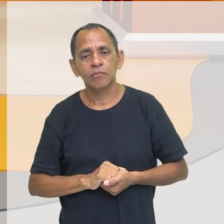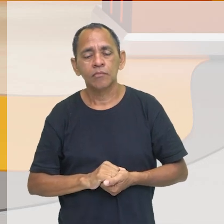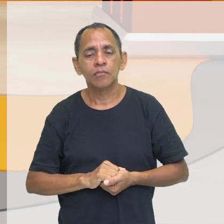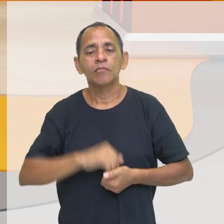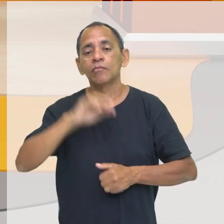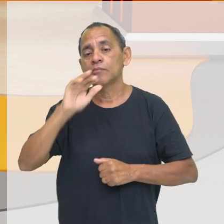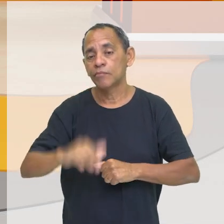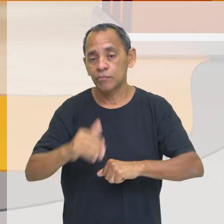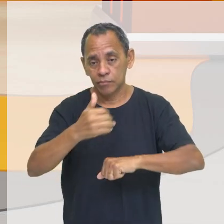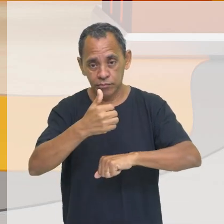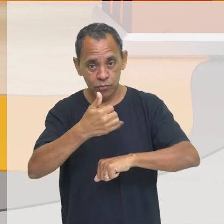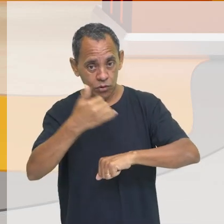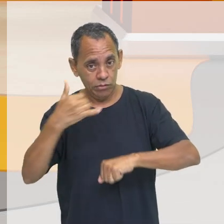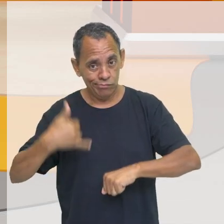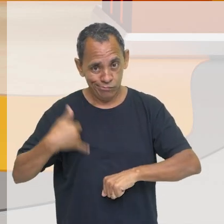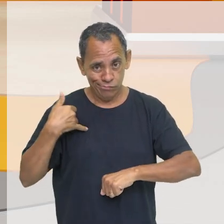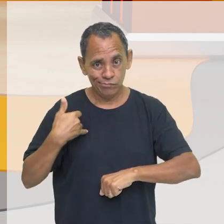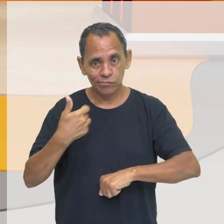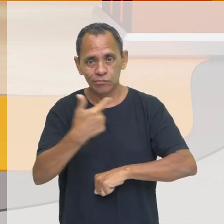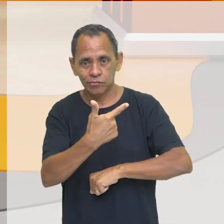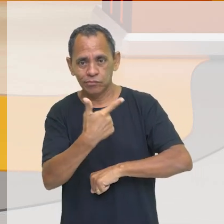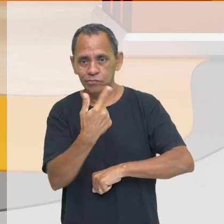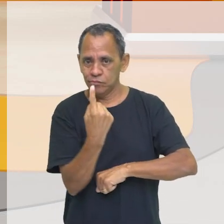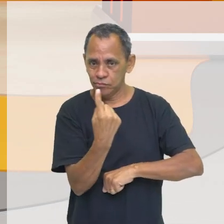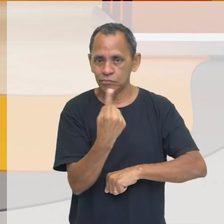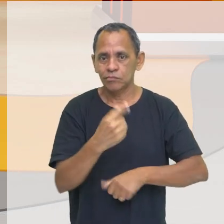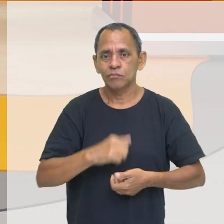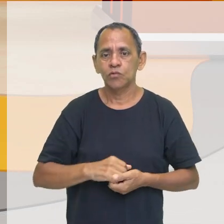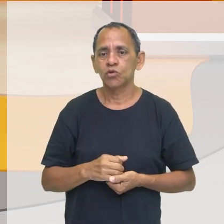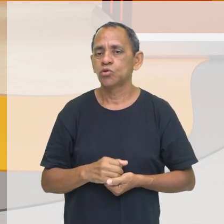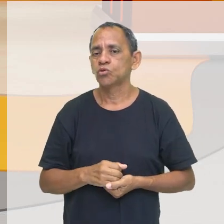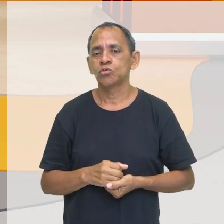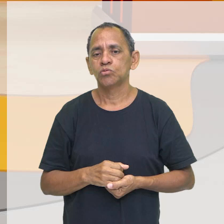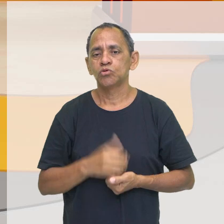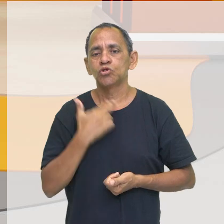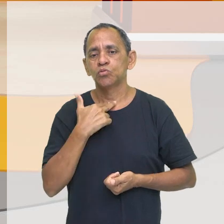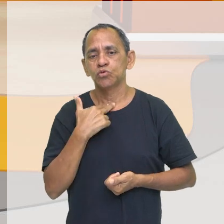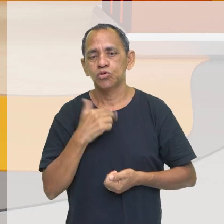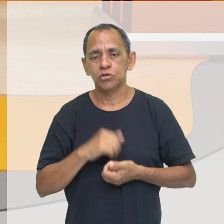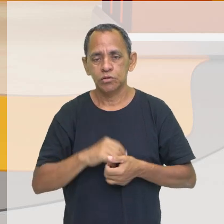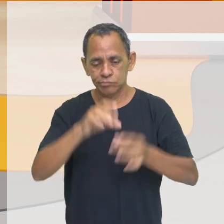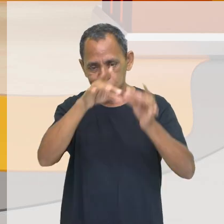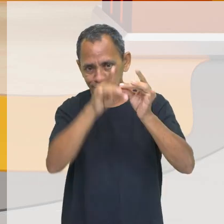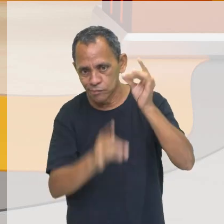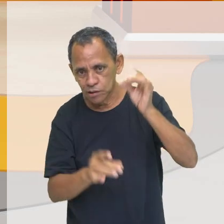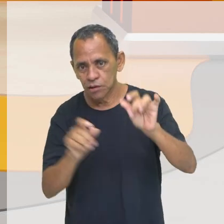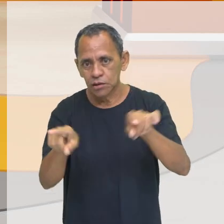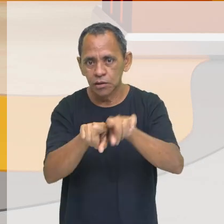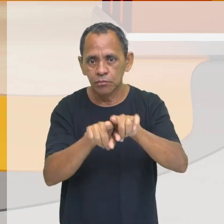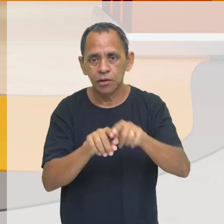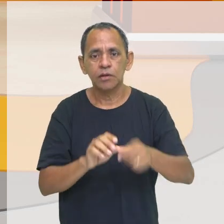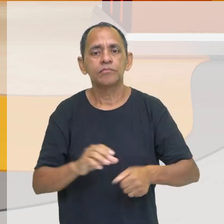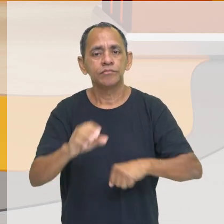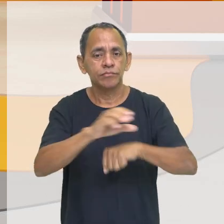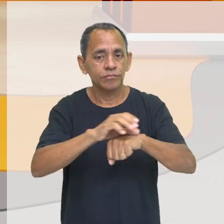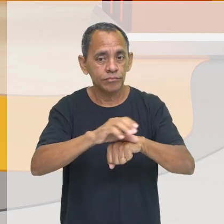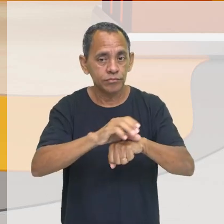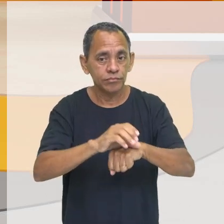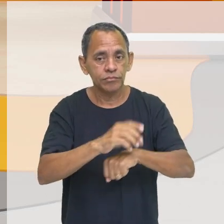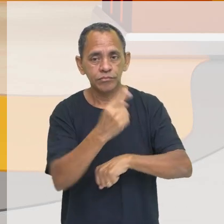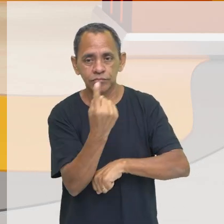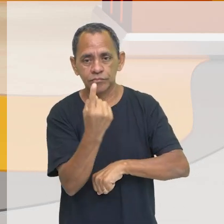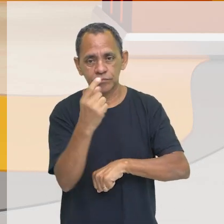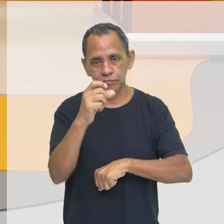menores de 21 anos. Então, a parcela de eleitores ainda continua restrita na Constituição